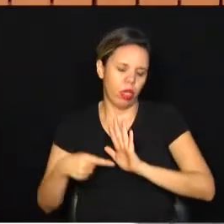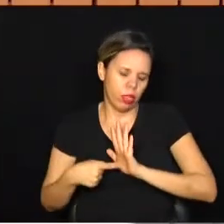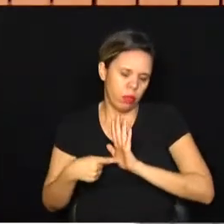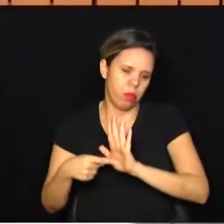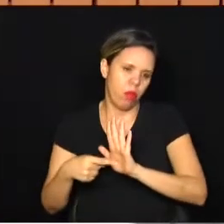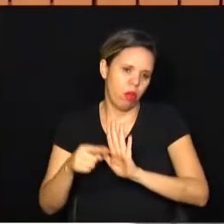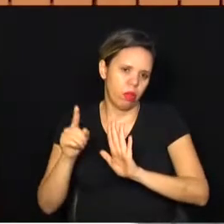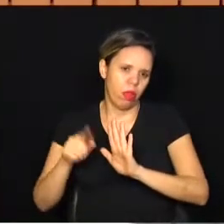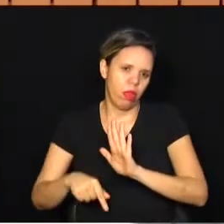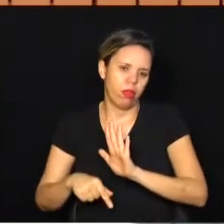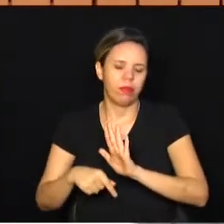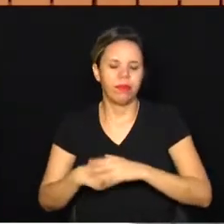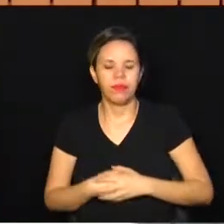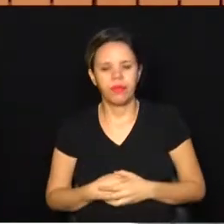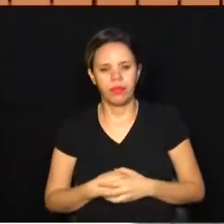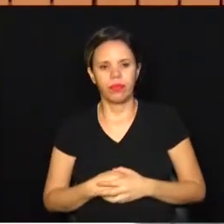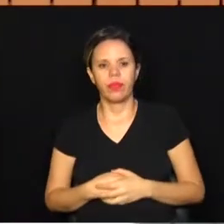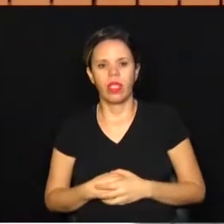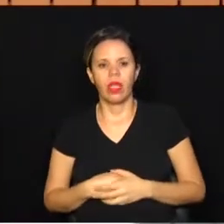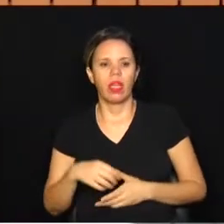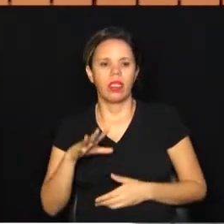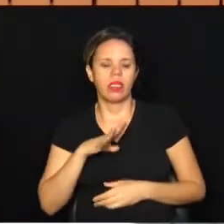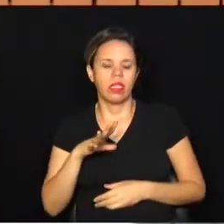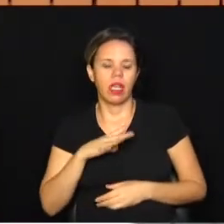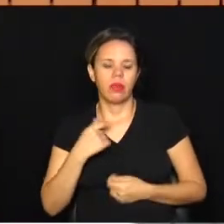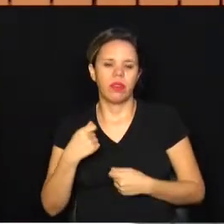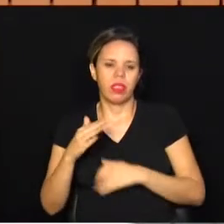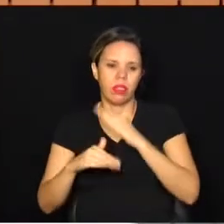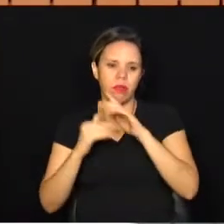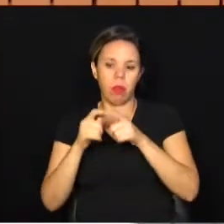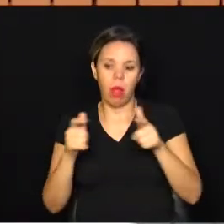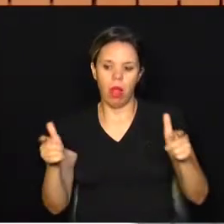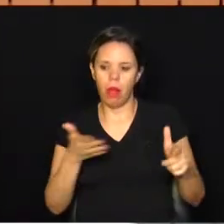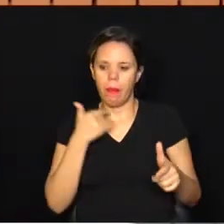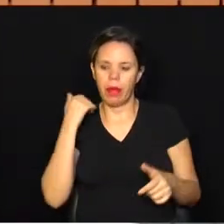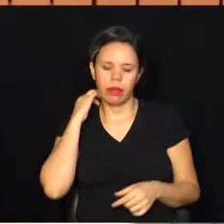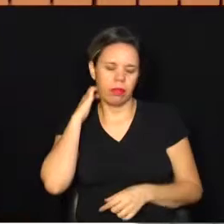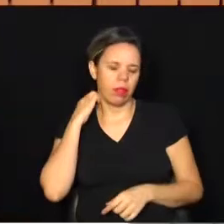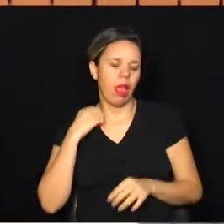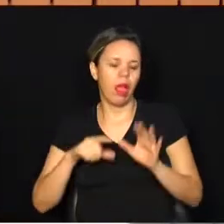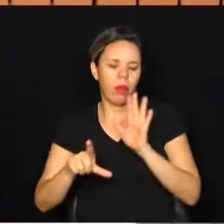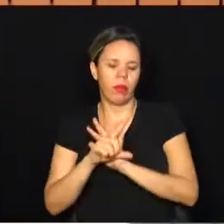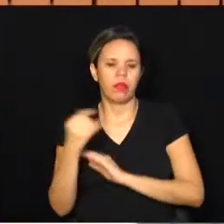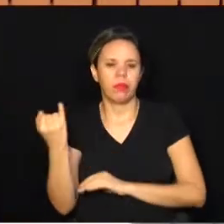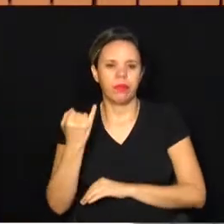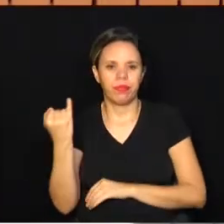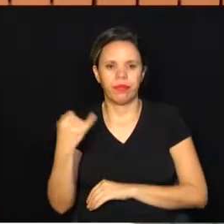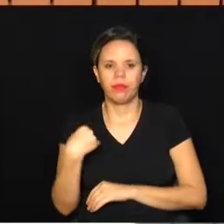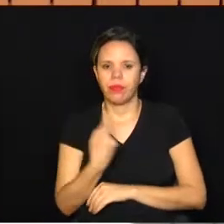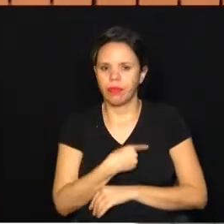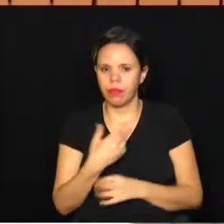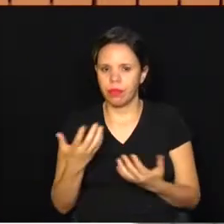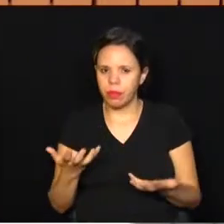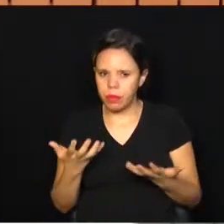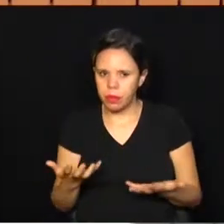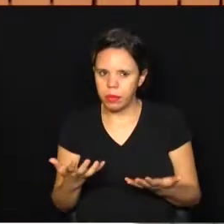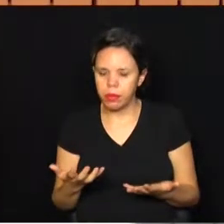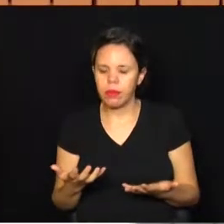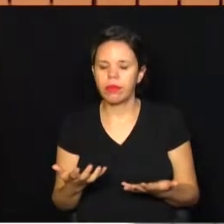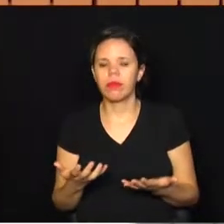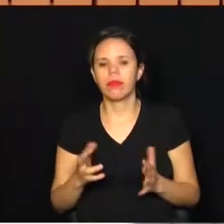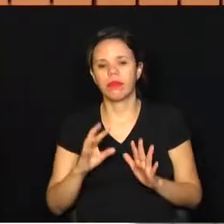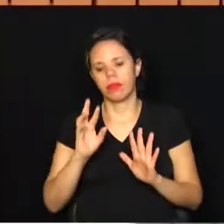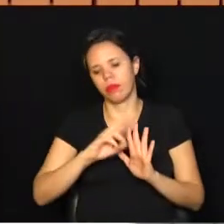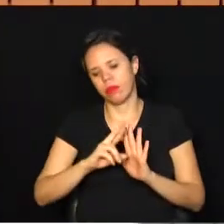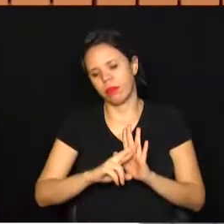é, para onde o município vai se desenvolver, vai crescer, enfim, é uma lei importante e a gente quer, a partir das diretrizes do